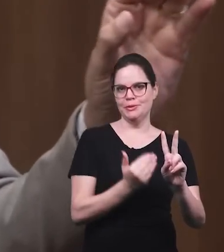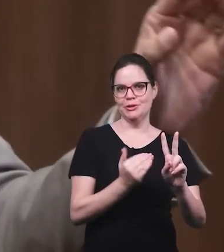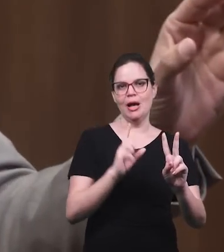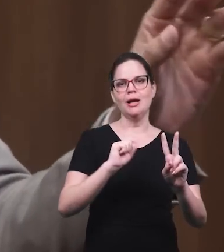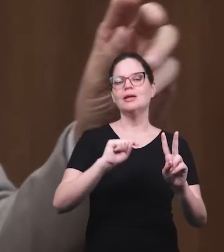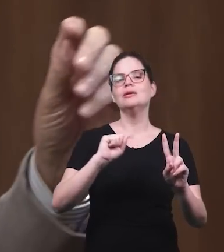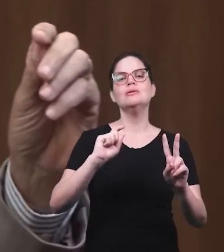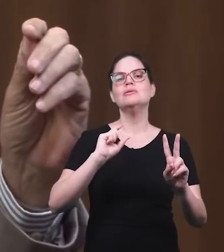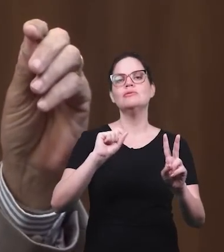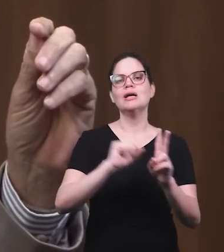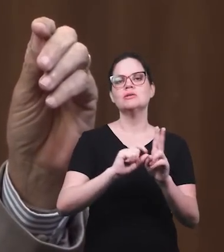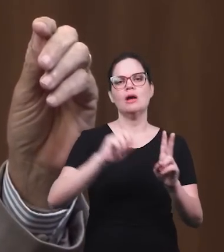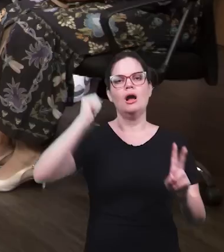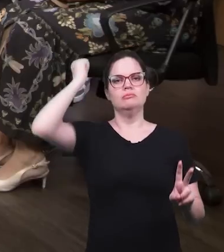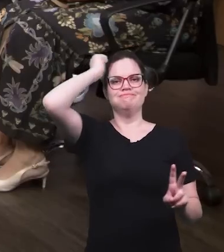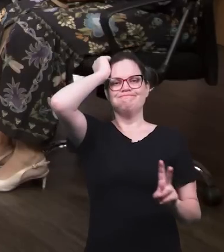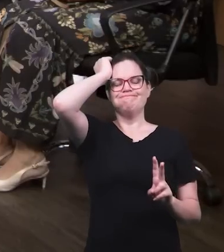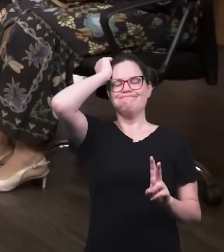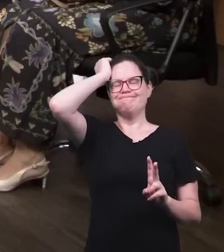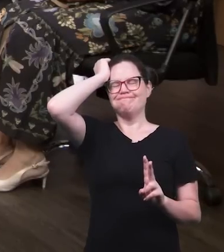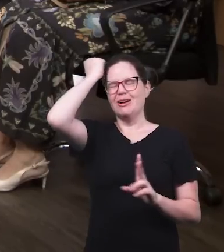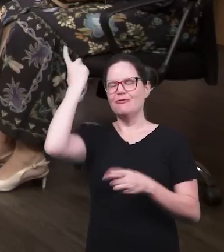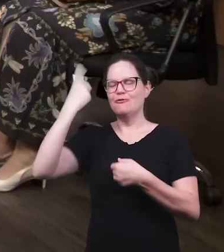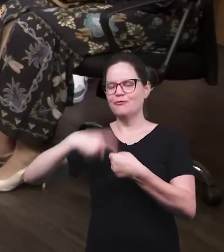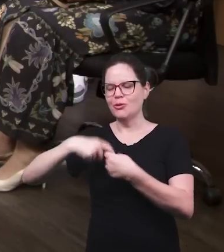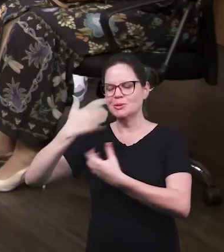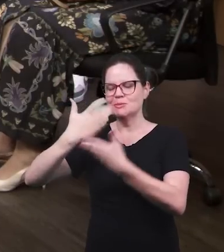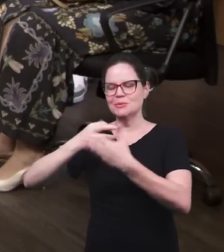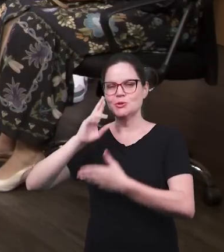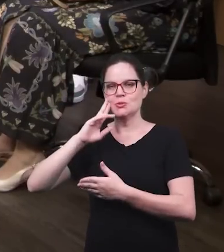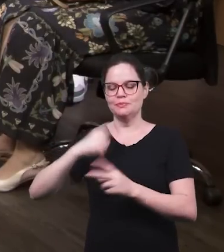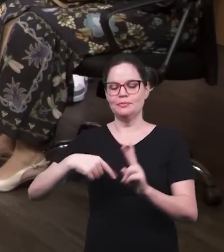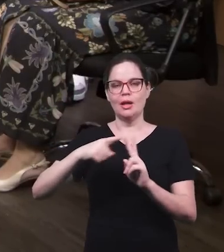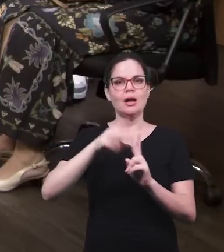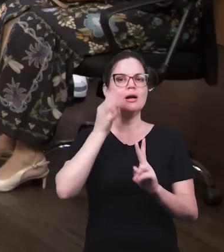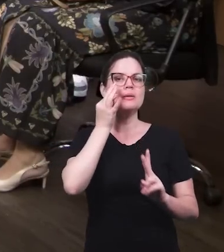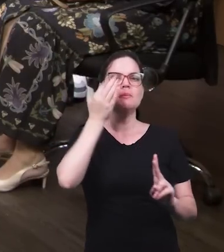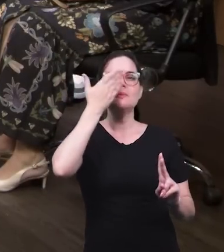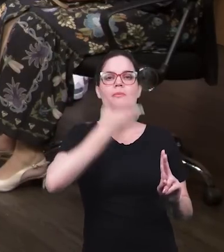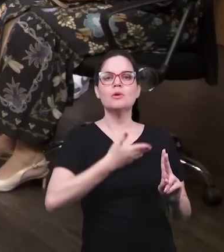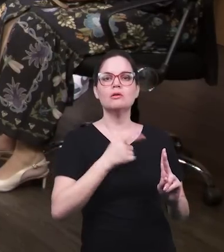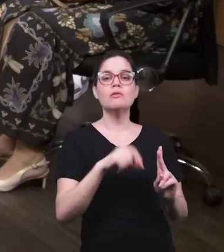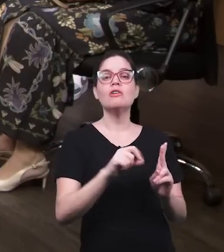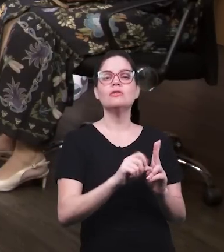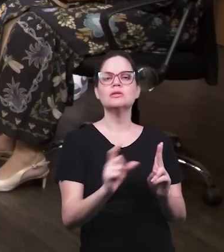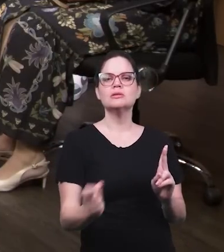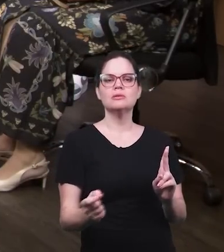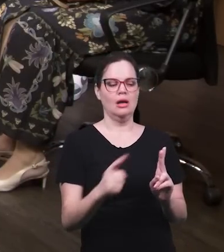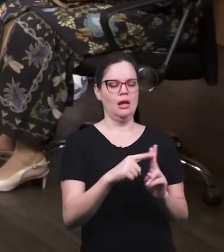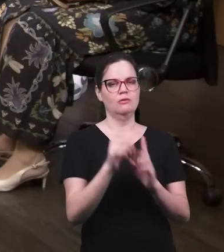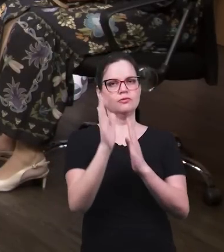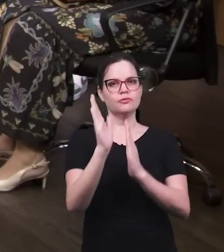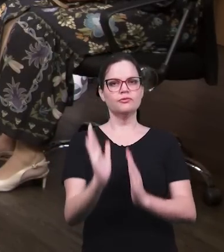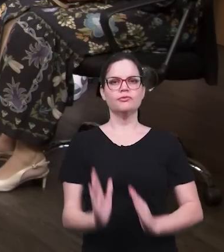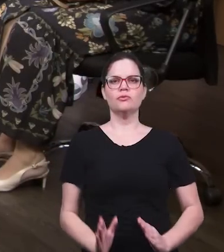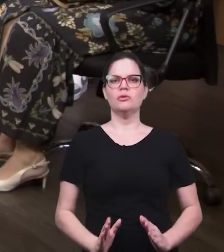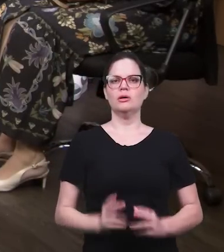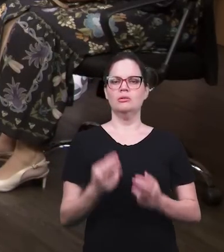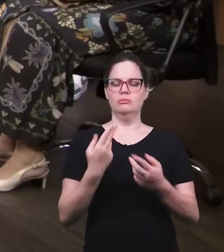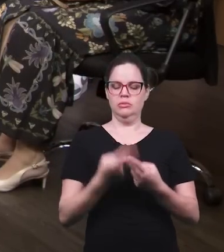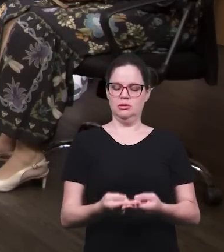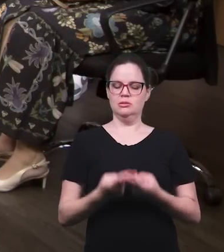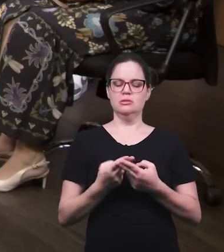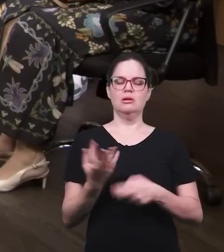cabe? Arrependimento. O Senhor está em silêncio com você porque está te provando. O que cabe?